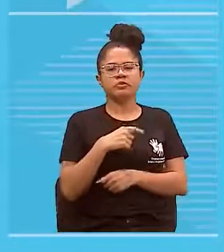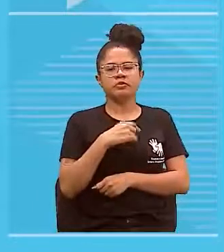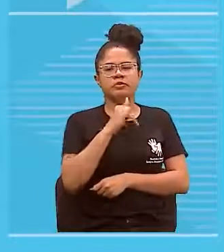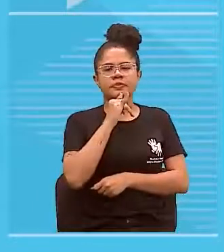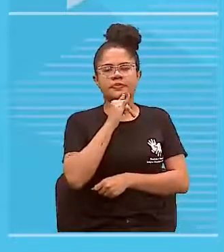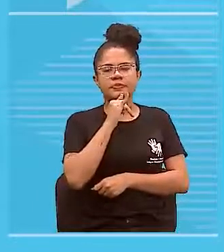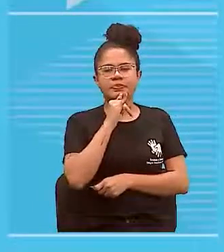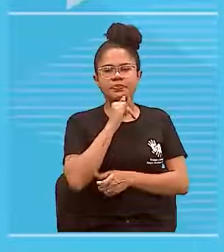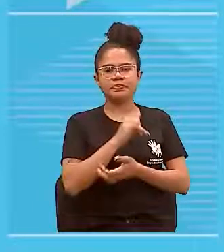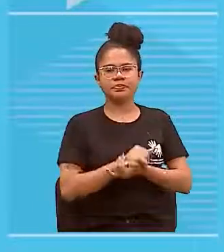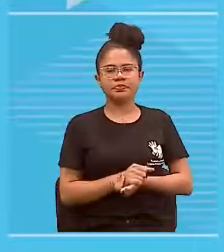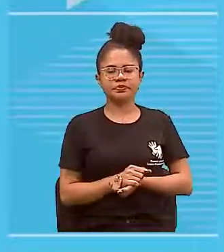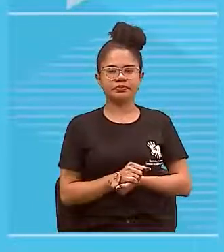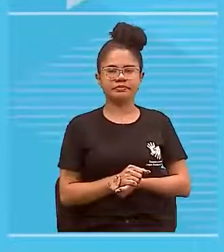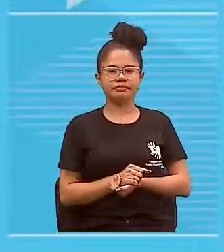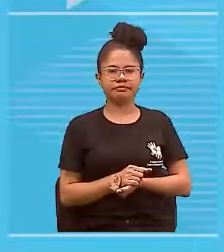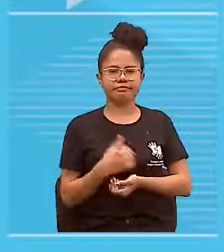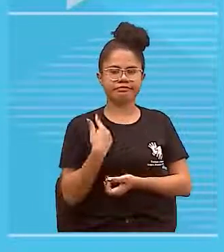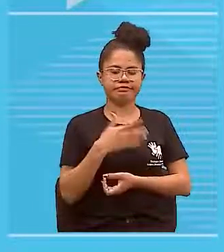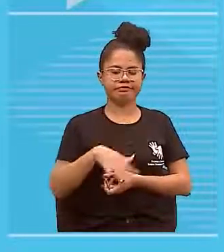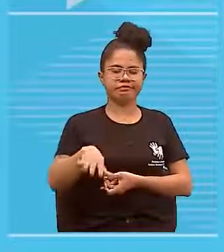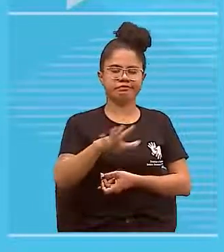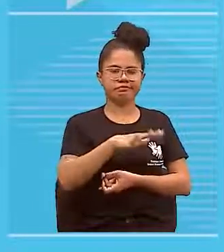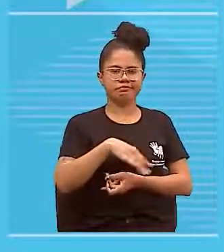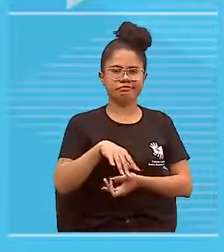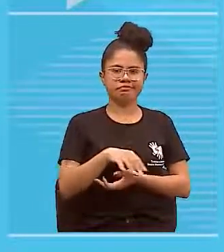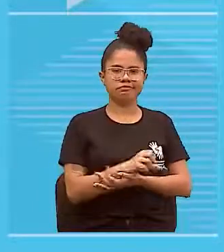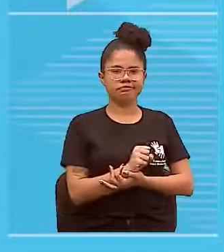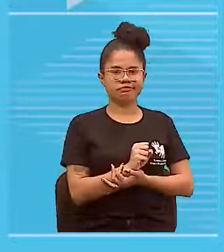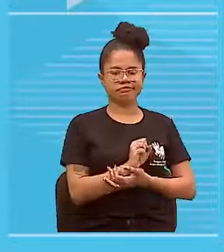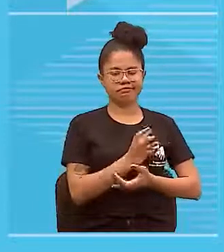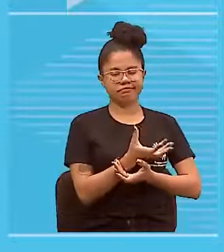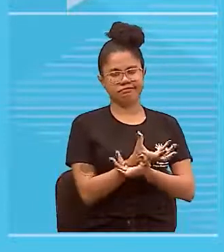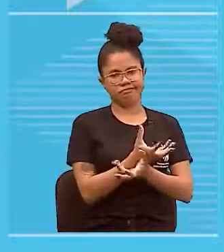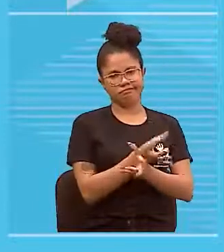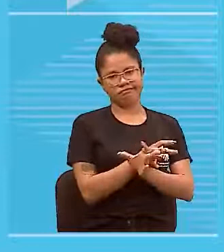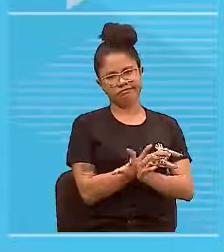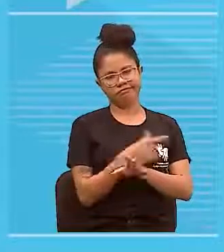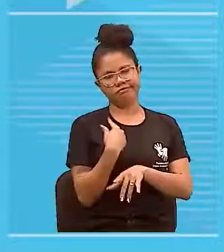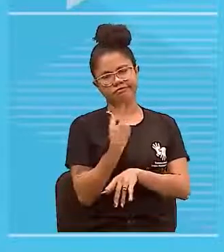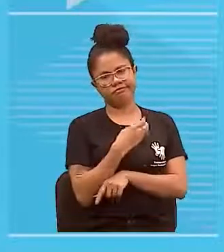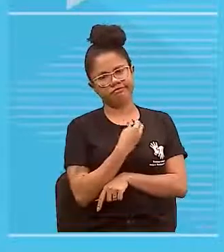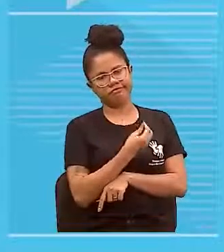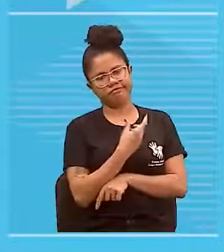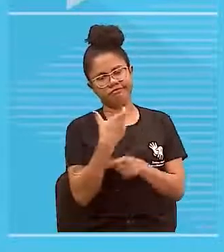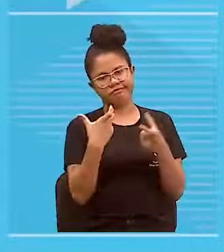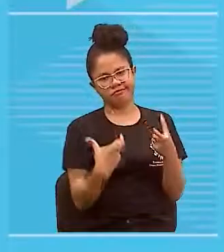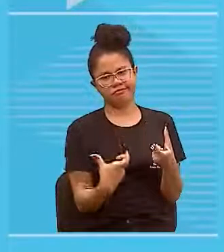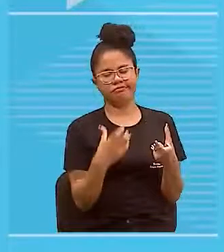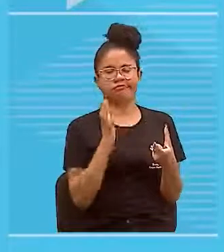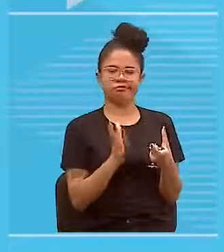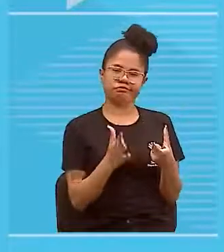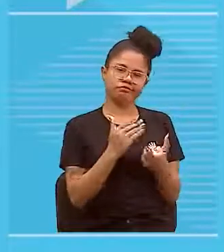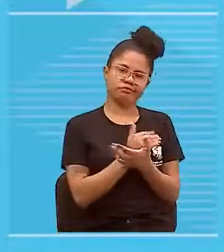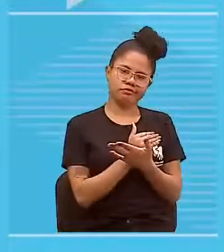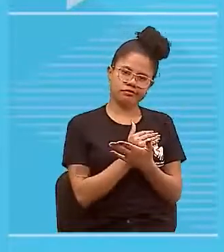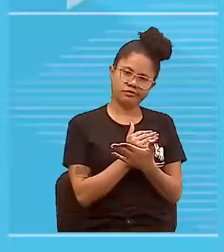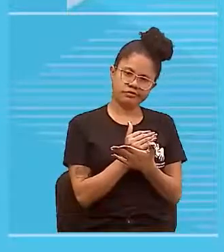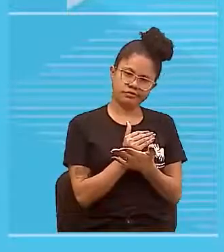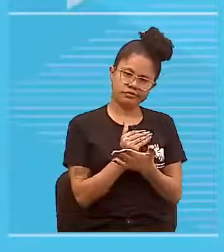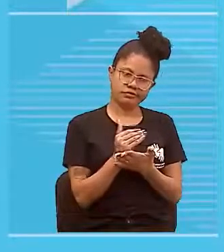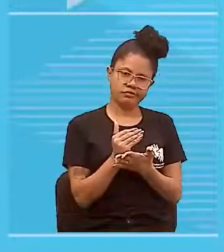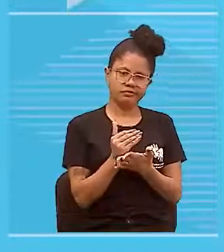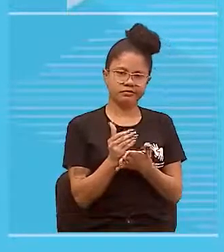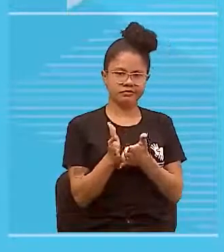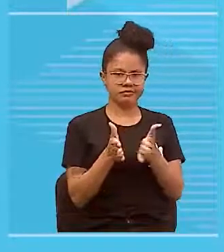ecossistemas terrestres. Na nossa região do semiárido, né? A gente vive num lugar que já está começando